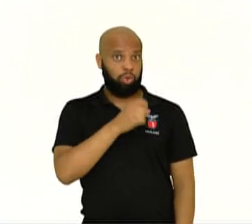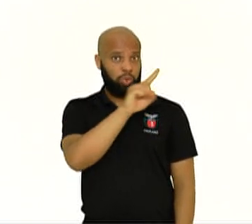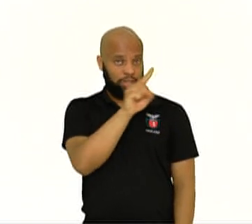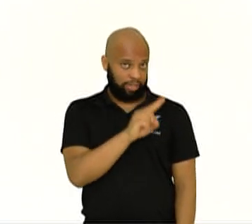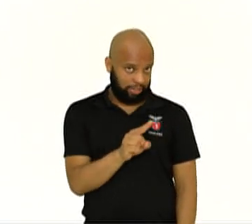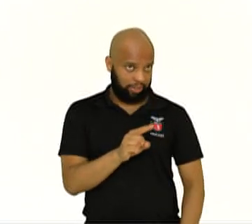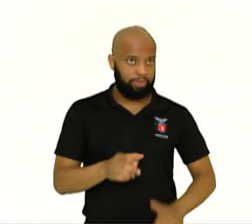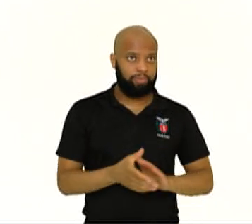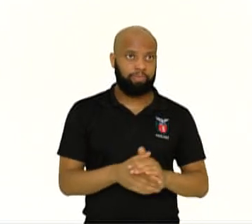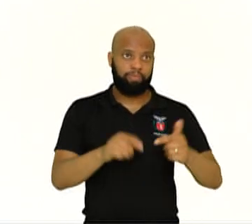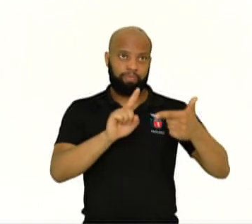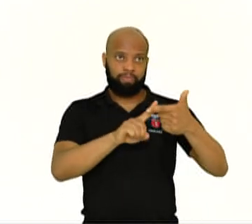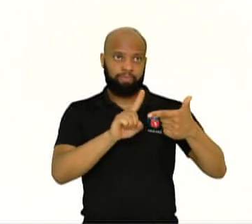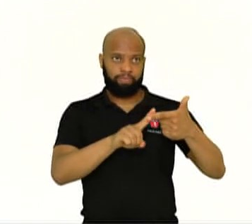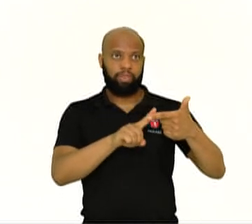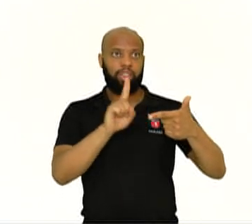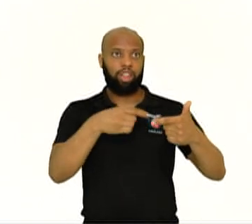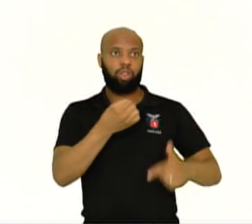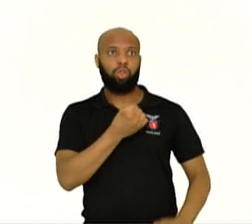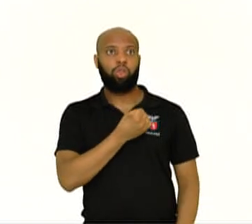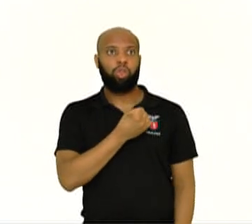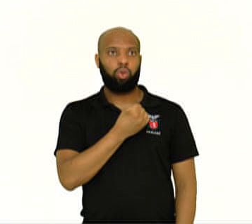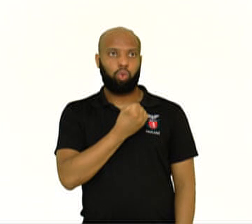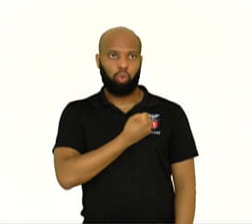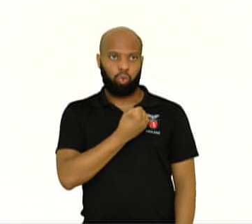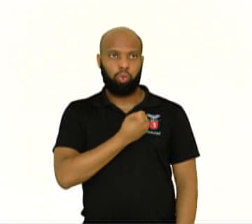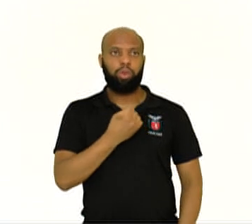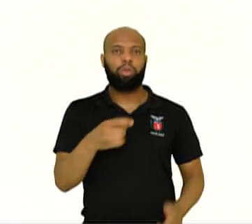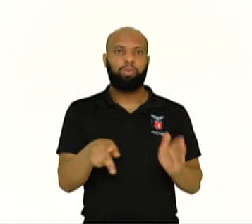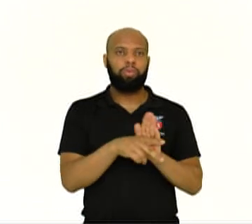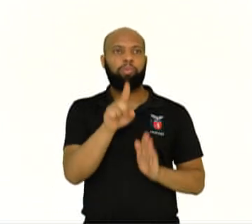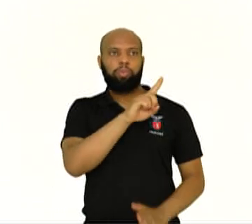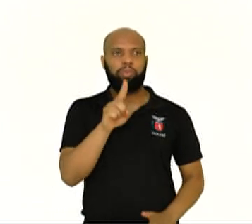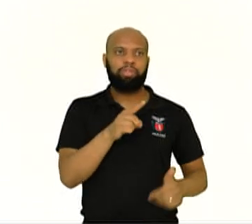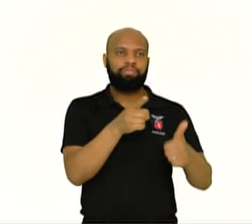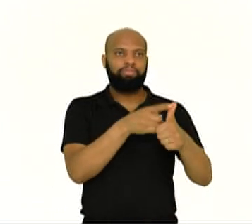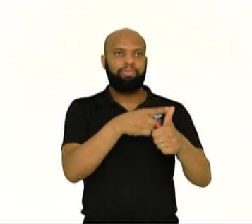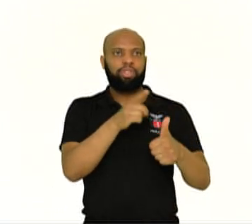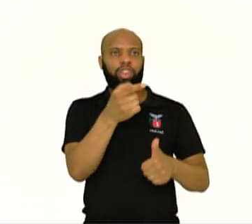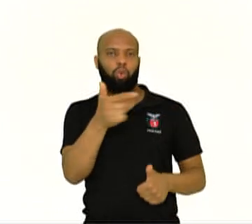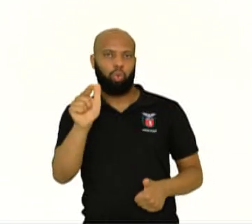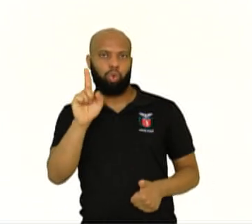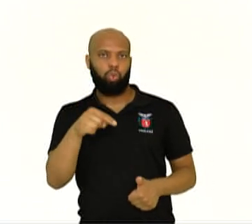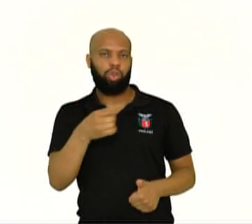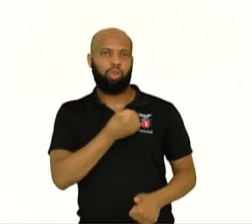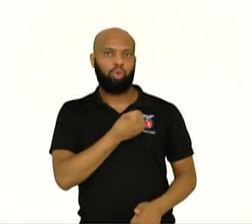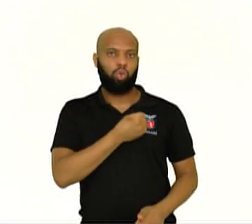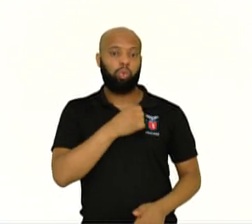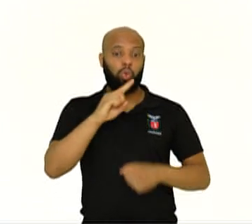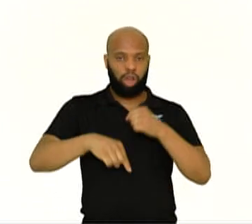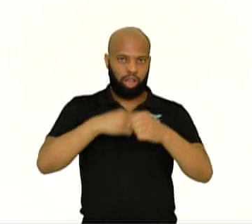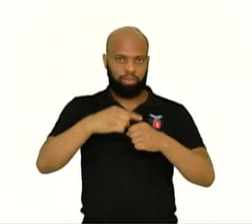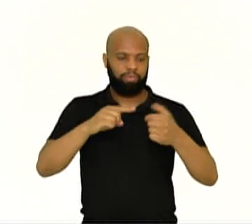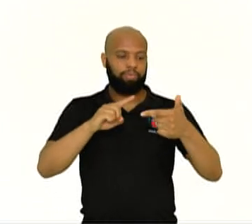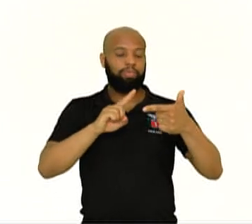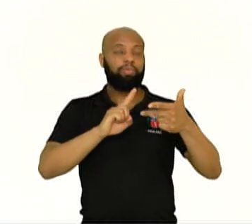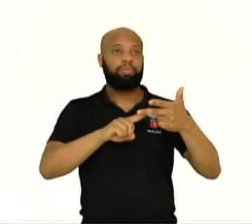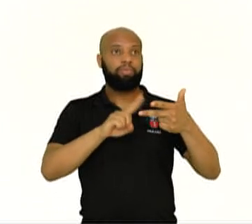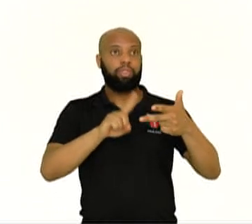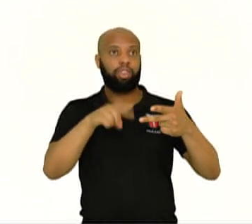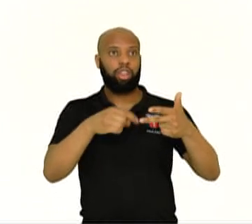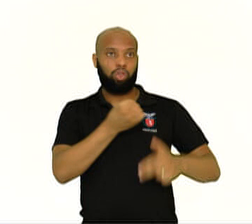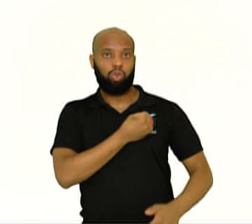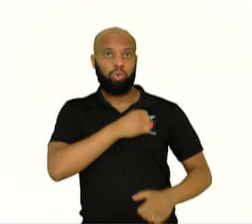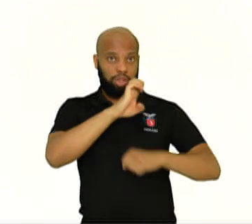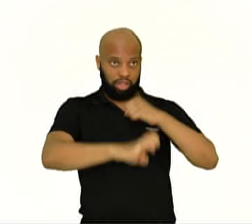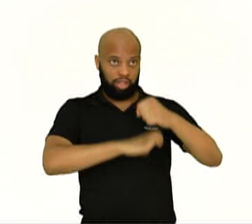atômica. Letra B, o seu número atômico. Letra C, o seu número de elétrons. Ou letra D,